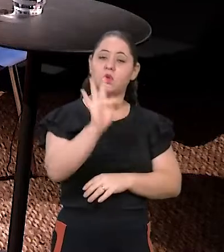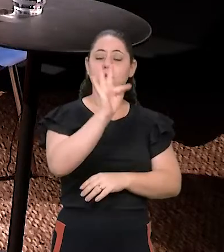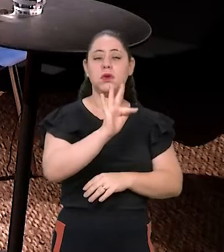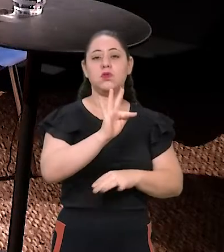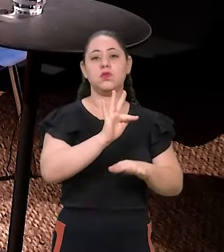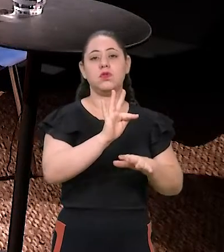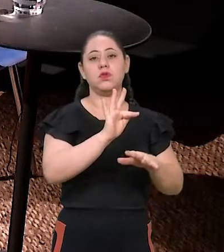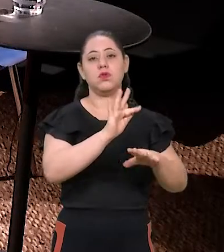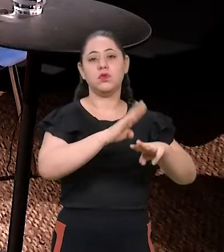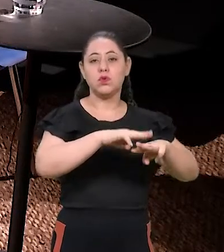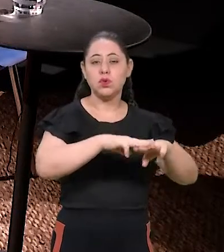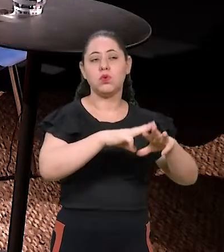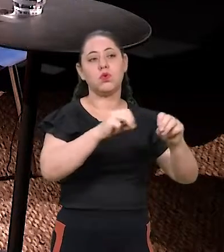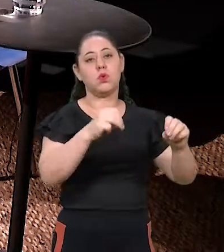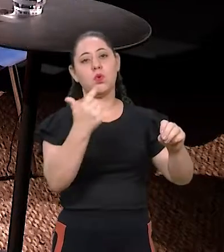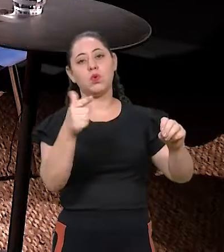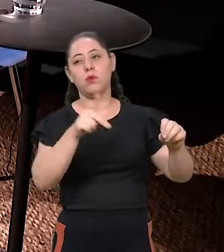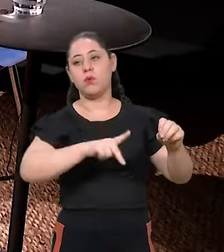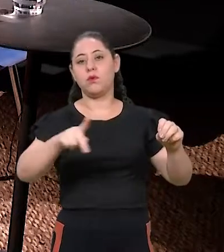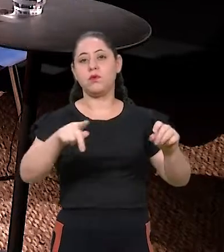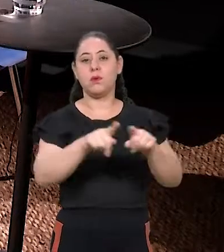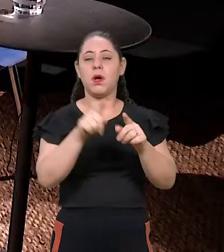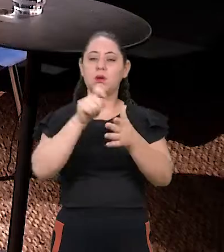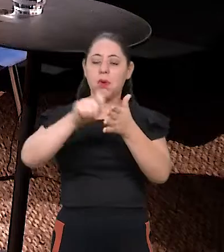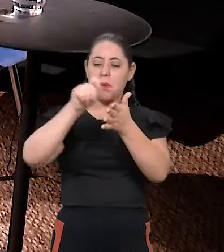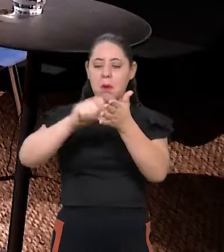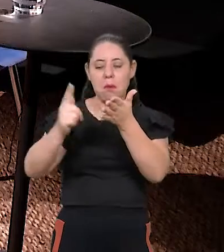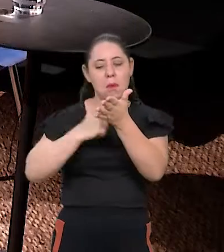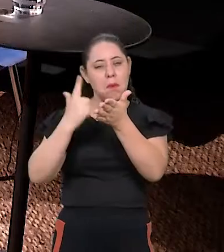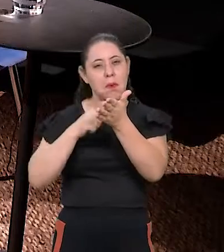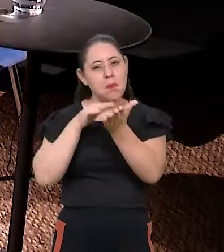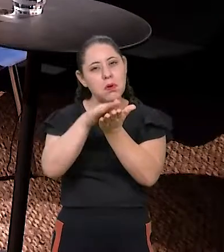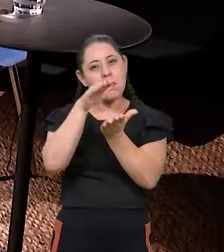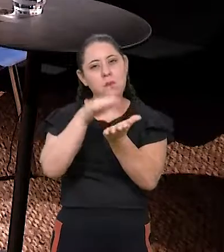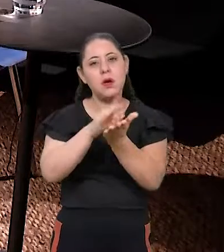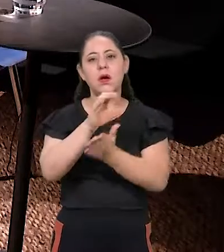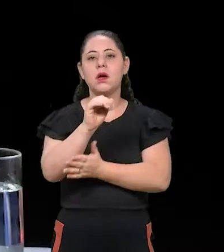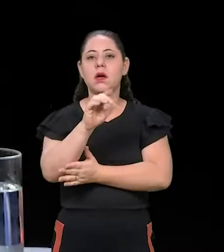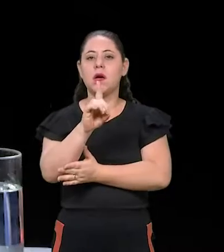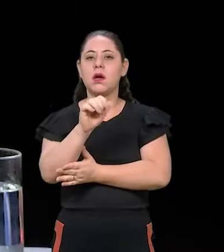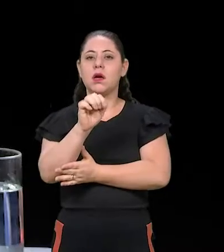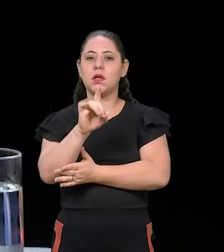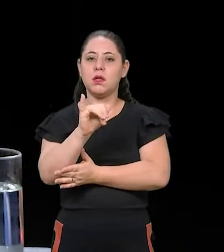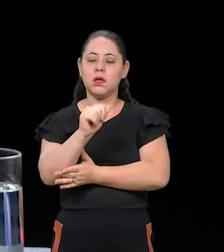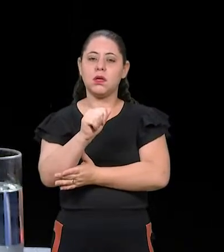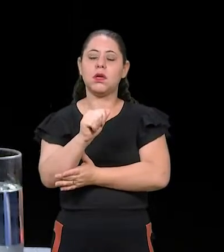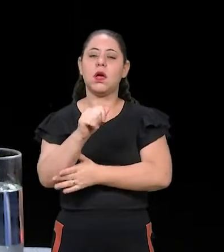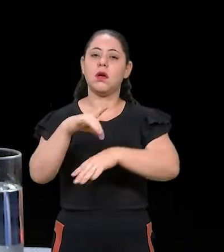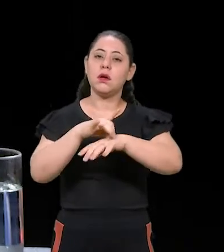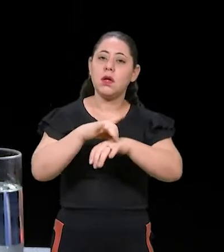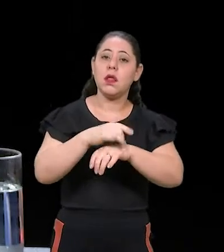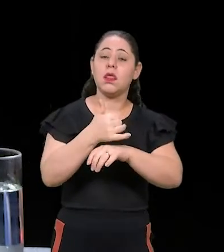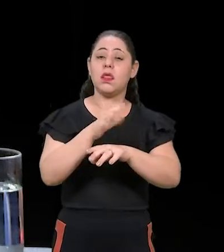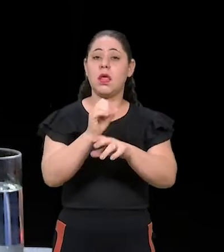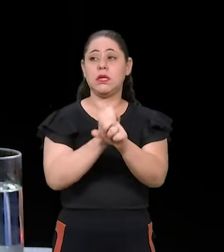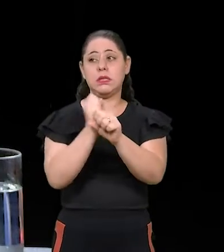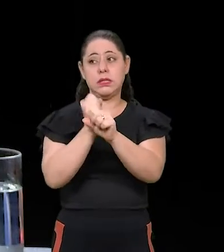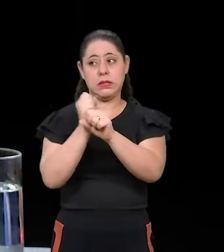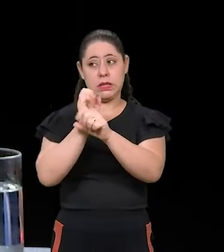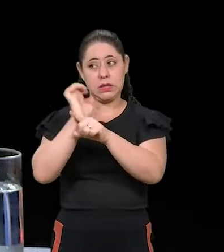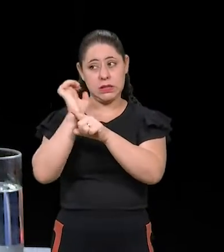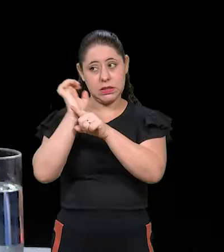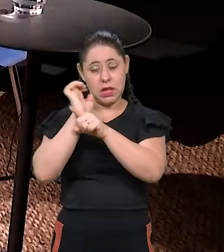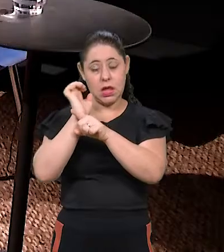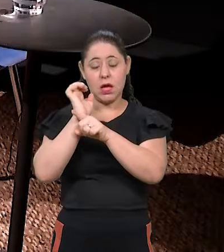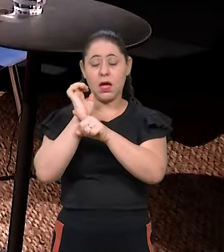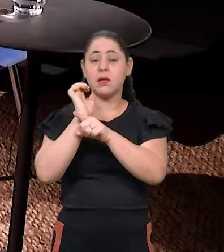faculdade de Economia, junto com outros professores da universidade, escrevemos alguns livros, né, a Cadeia da Carne, pesquisei aí, trabalhei em